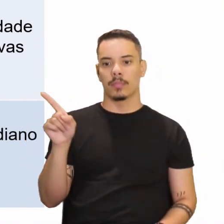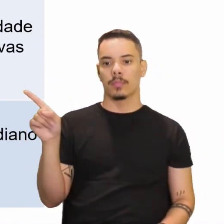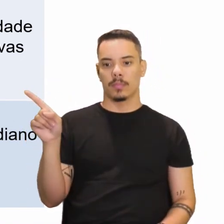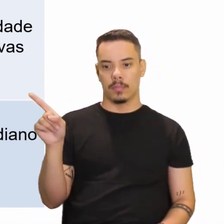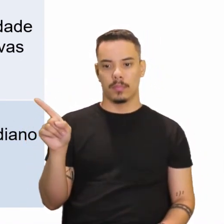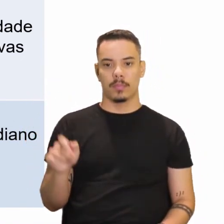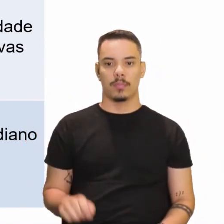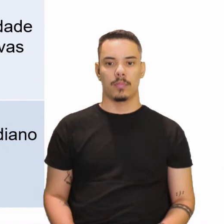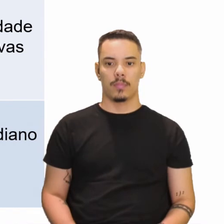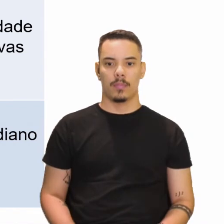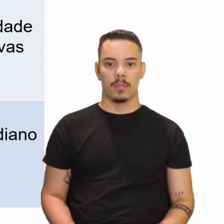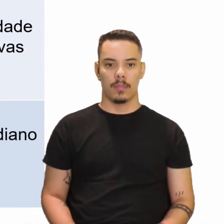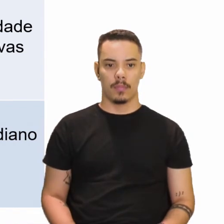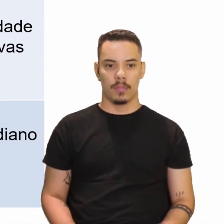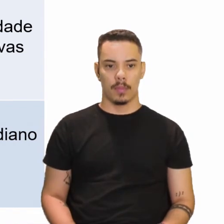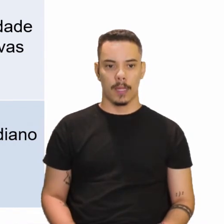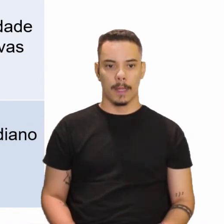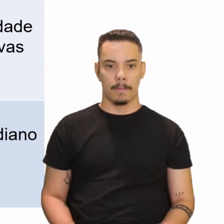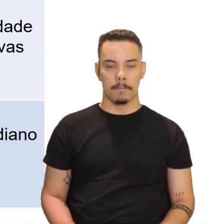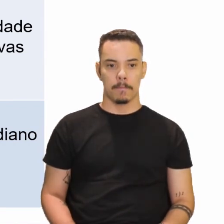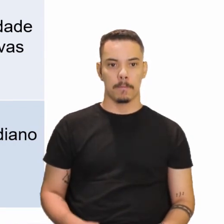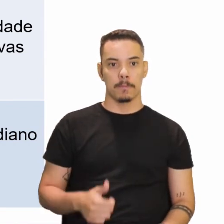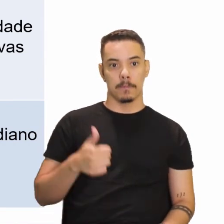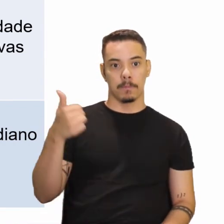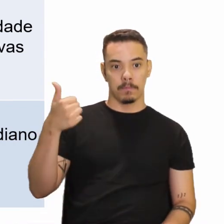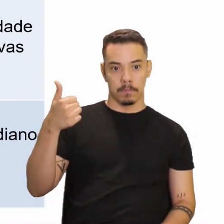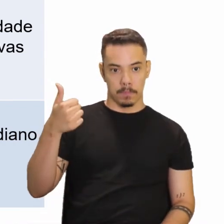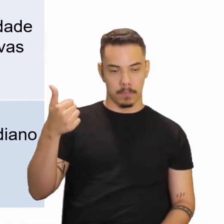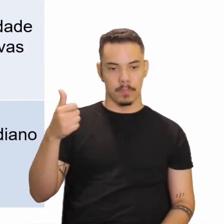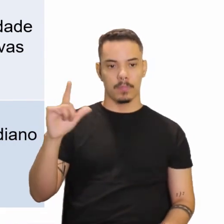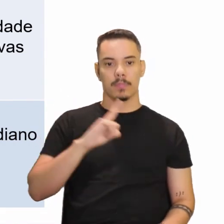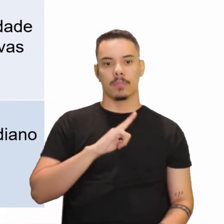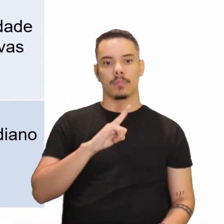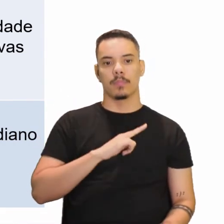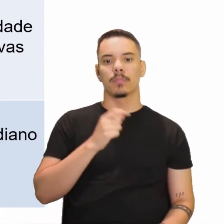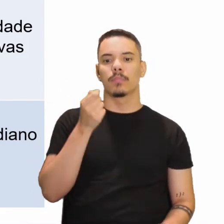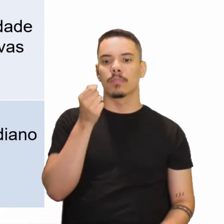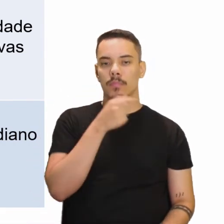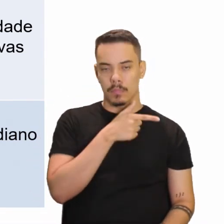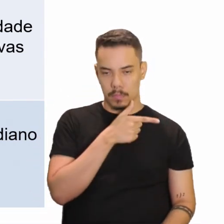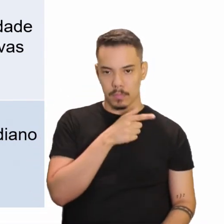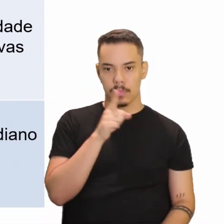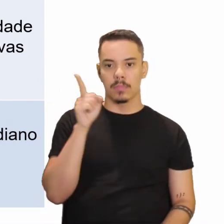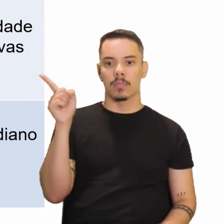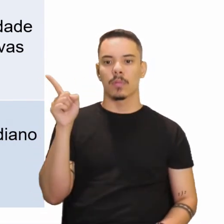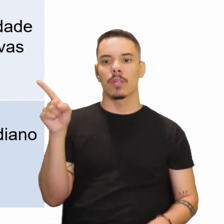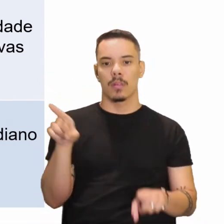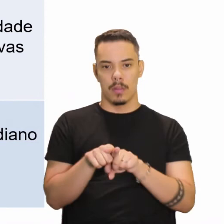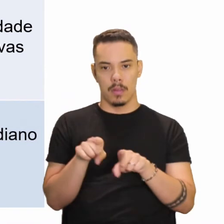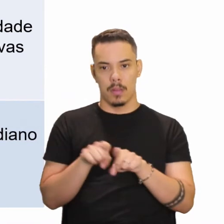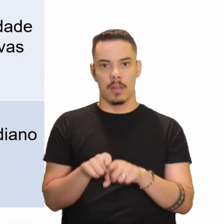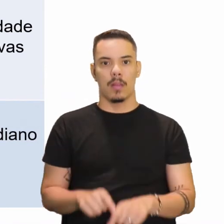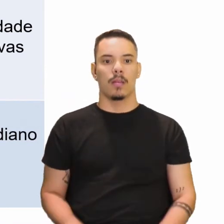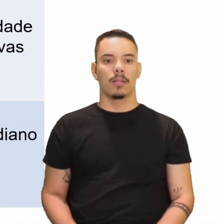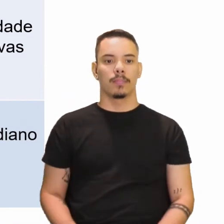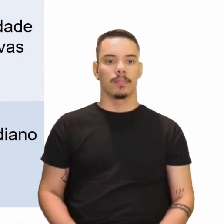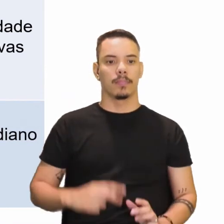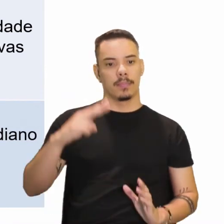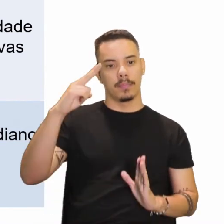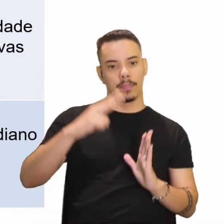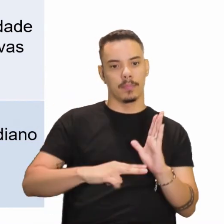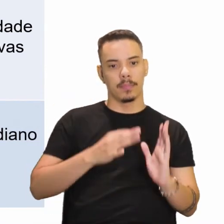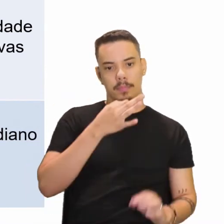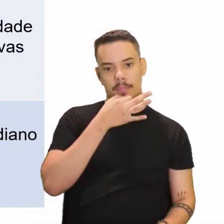verbal e não-verbal na charge de humor no cartão também tem humor certo leitura